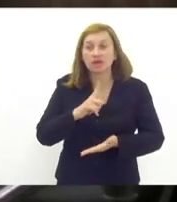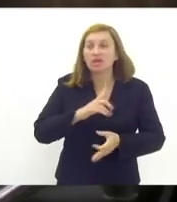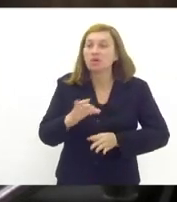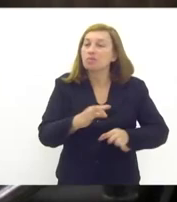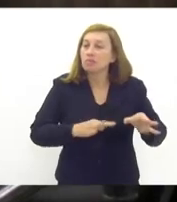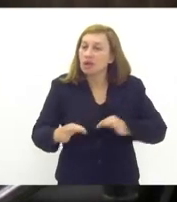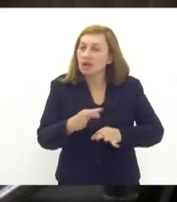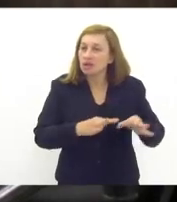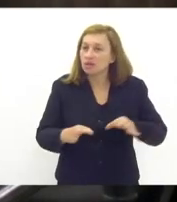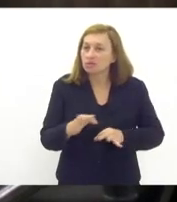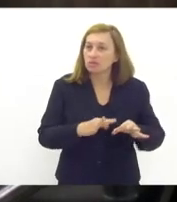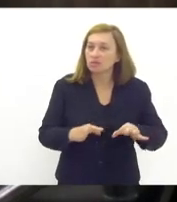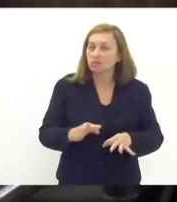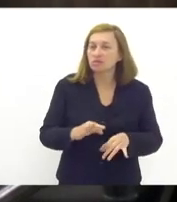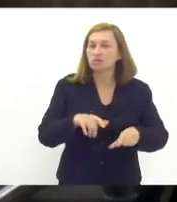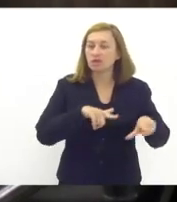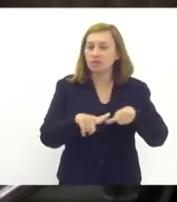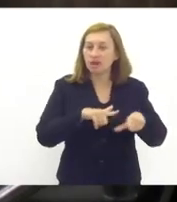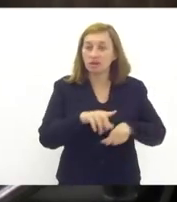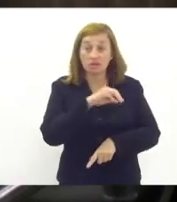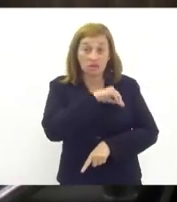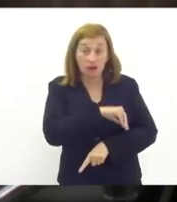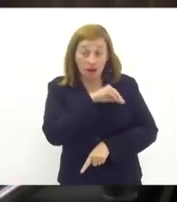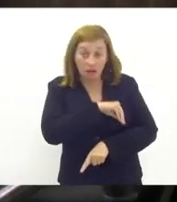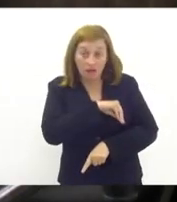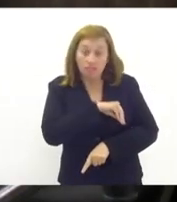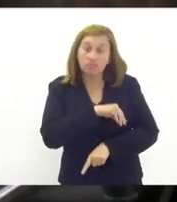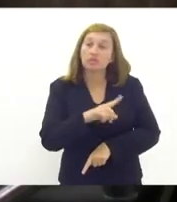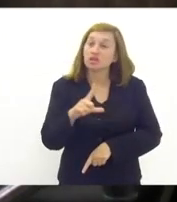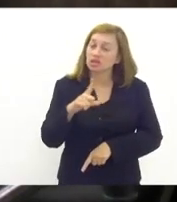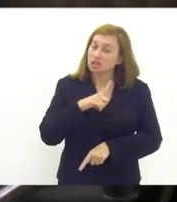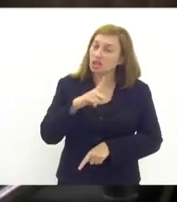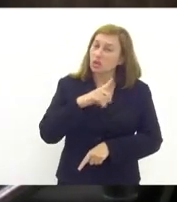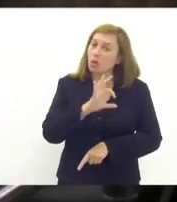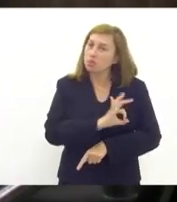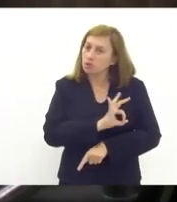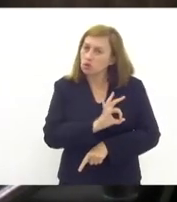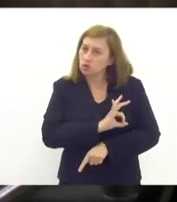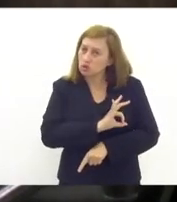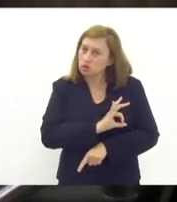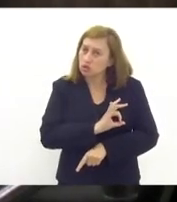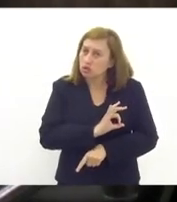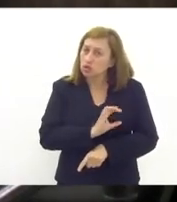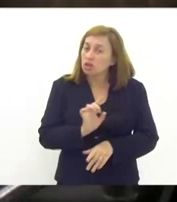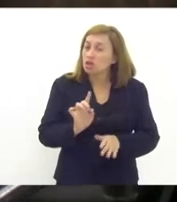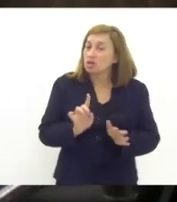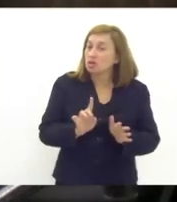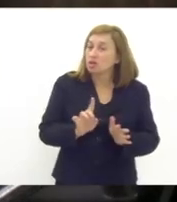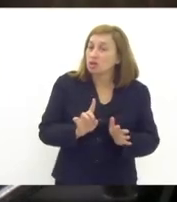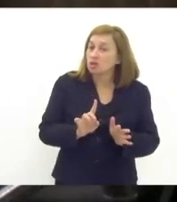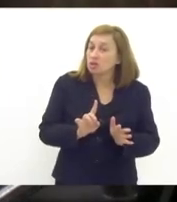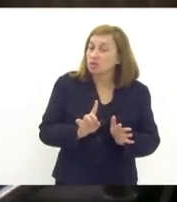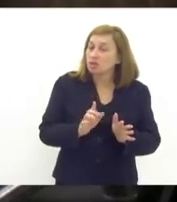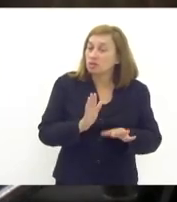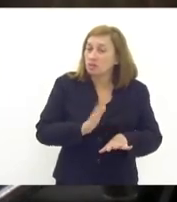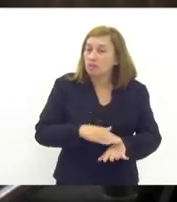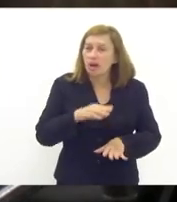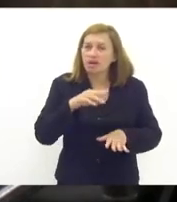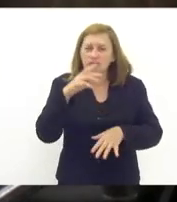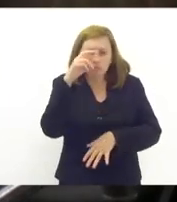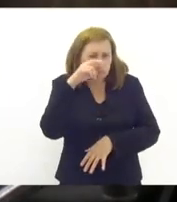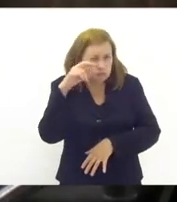de cargos, carreiras e salários, para que a gente tenha uma polícia menos beligerante, mais